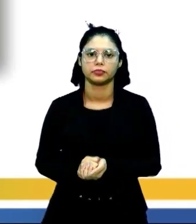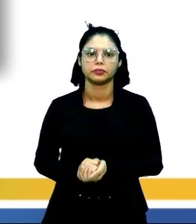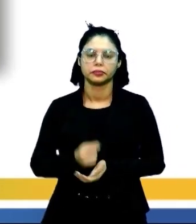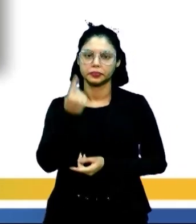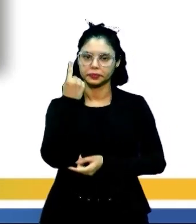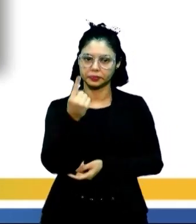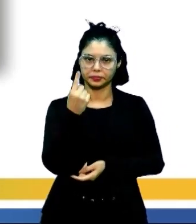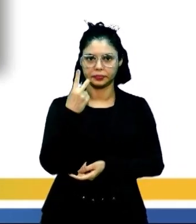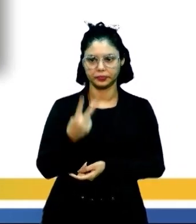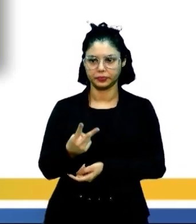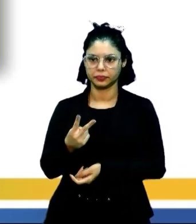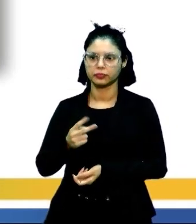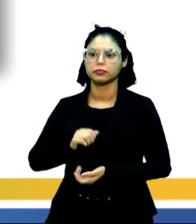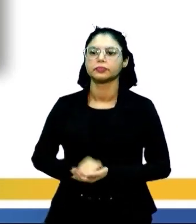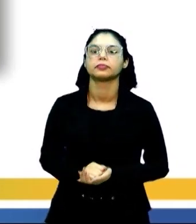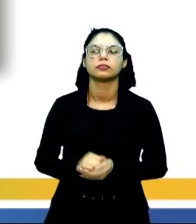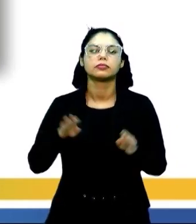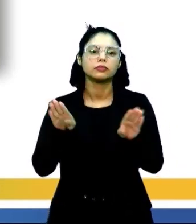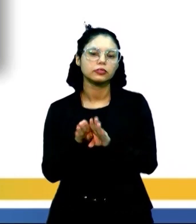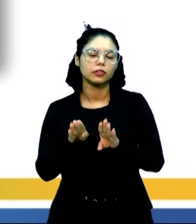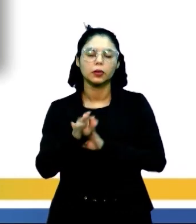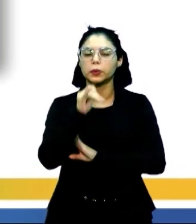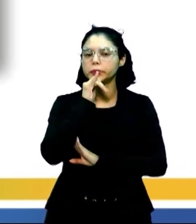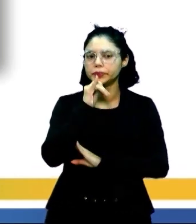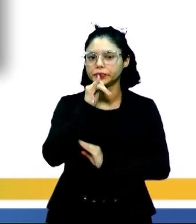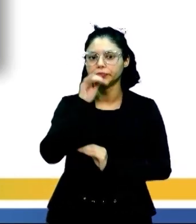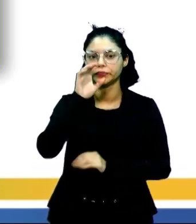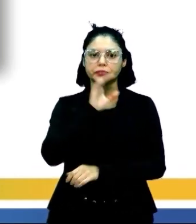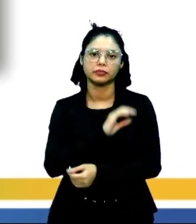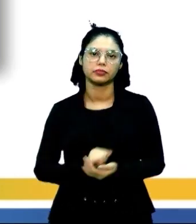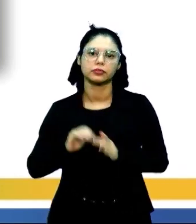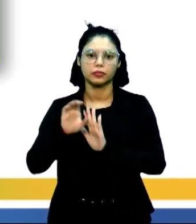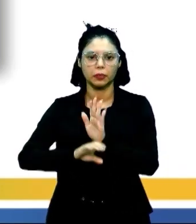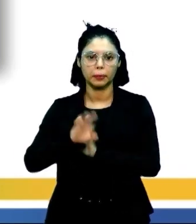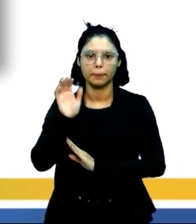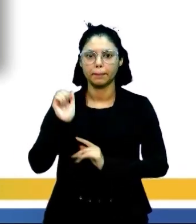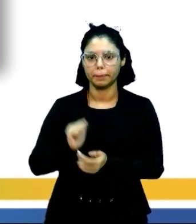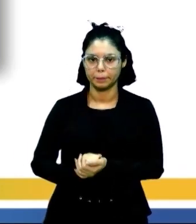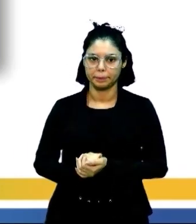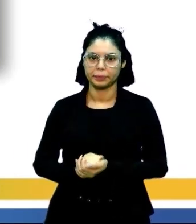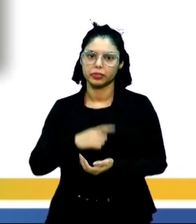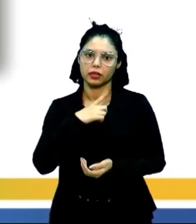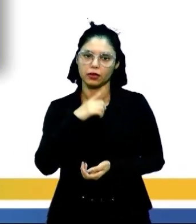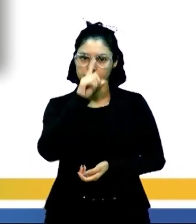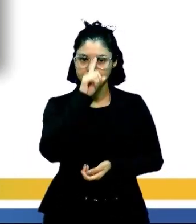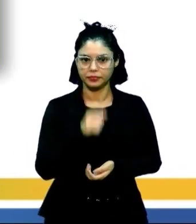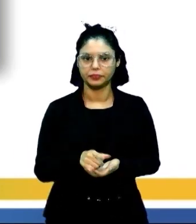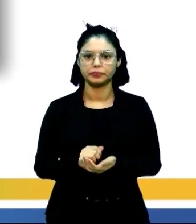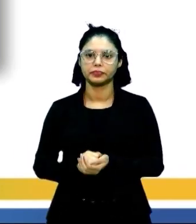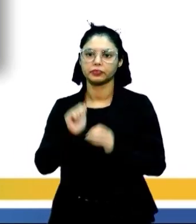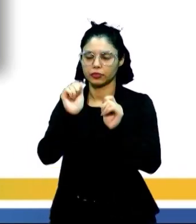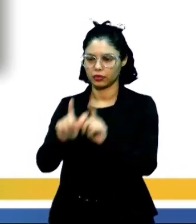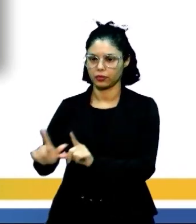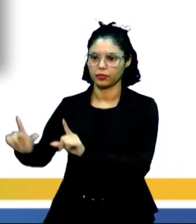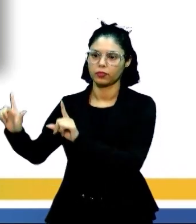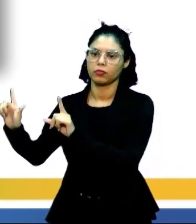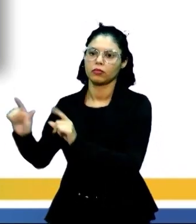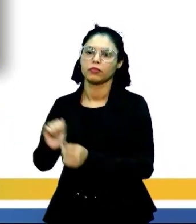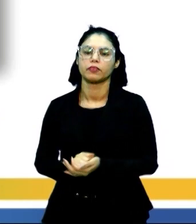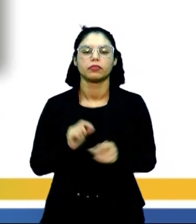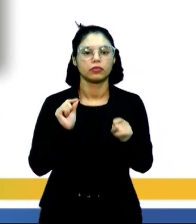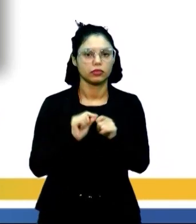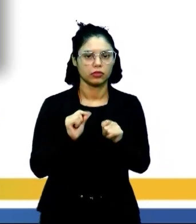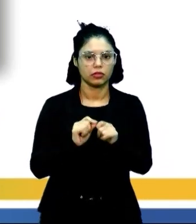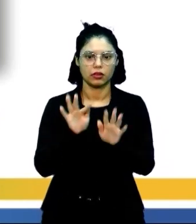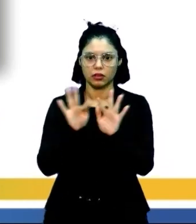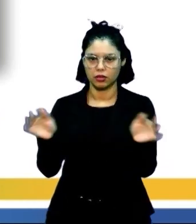item 1 e 2, a exemplo do conceito lá de alteridade, né, da projeção anterior,